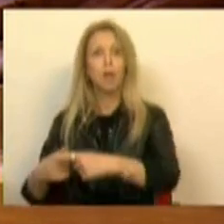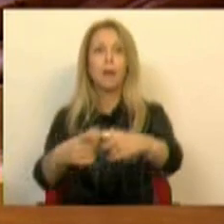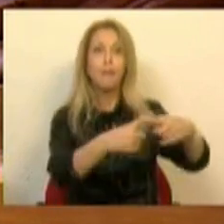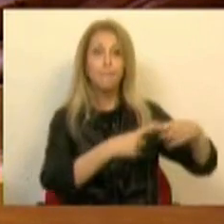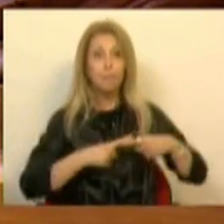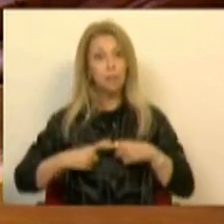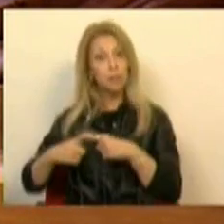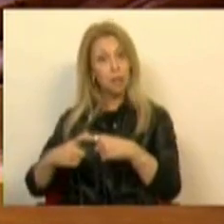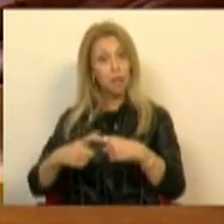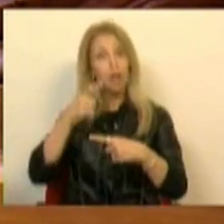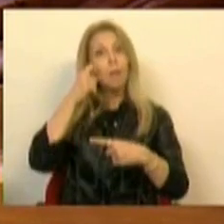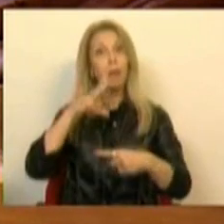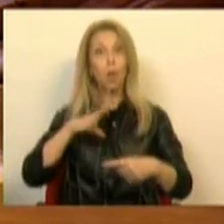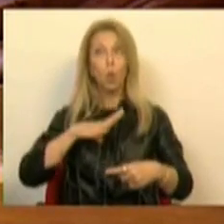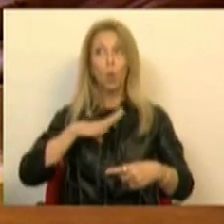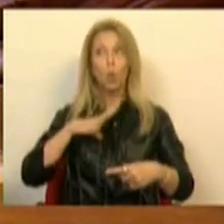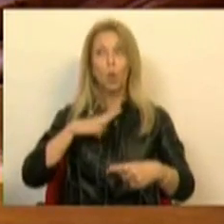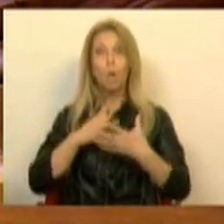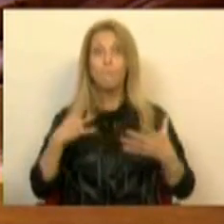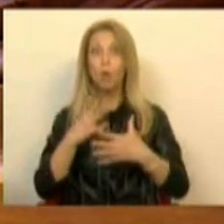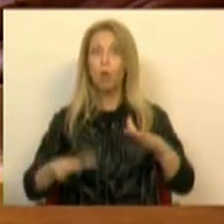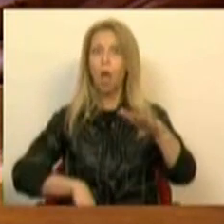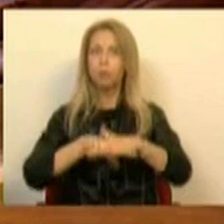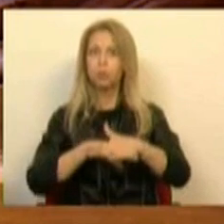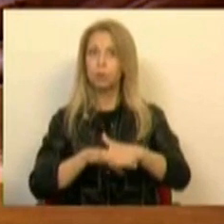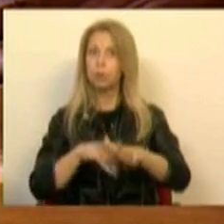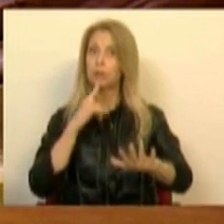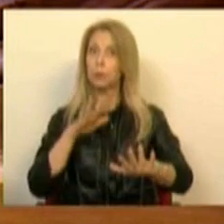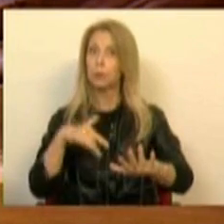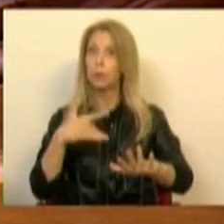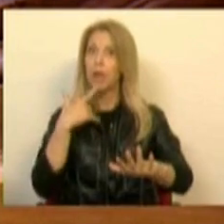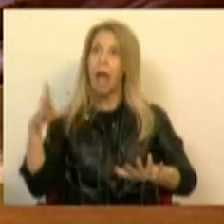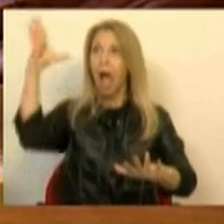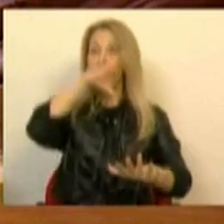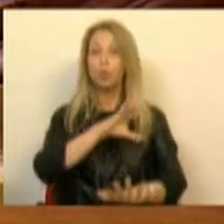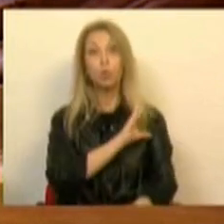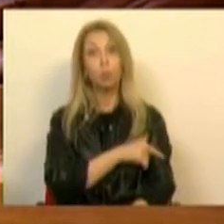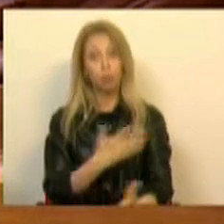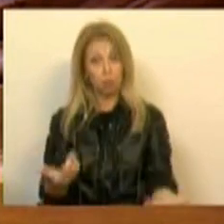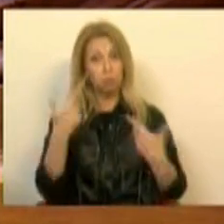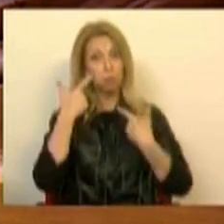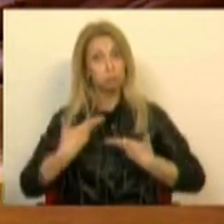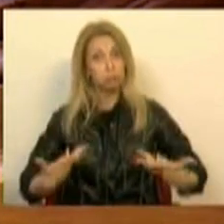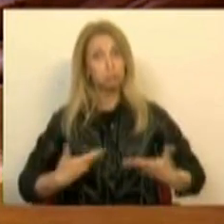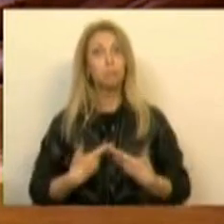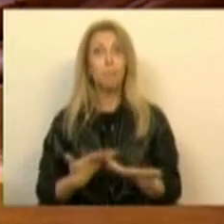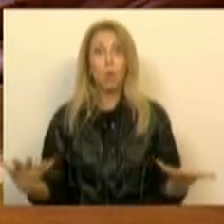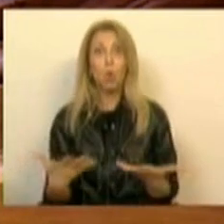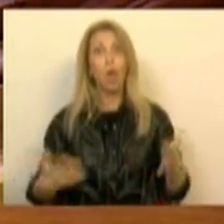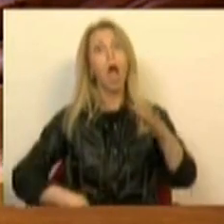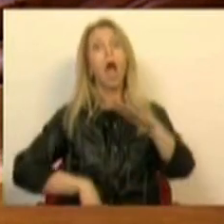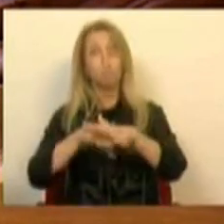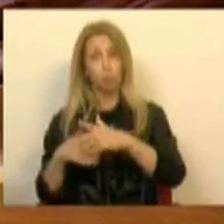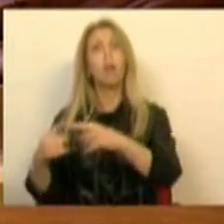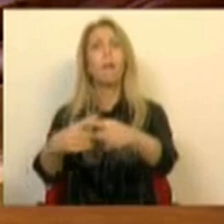para quem receia que as maiorias absolutas abusem do poder, pois aqui tem uma maioria absoluta que partilha o poder com